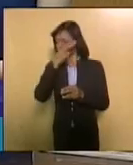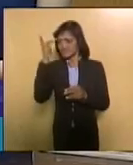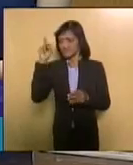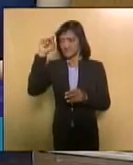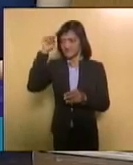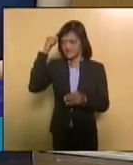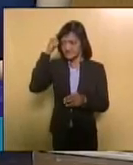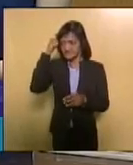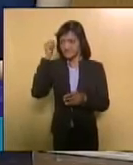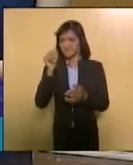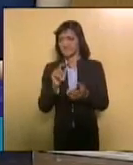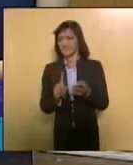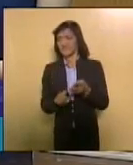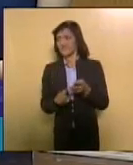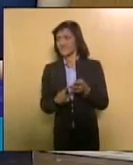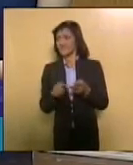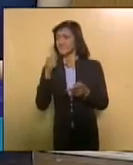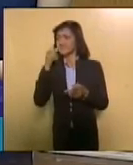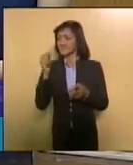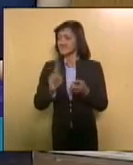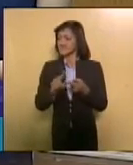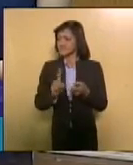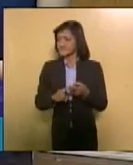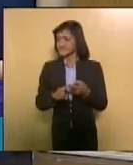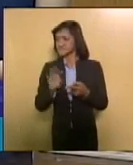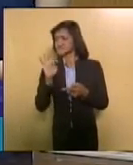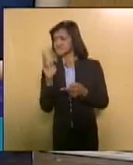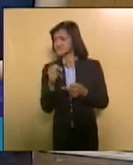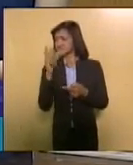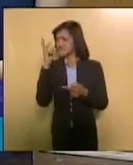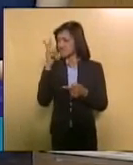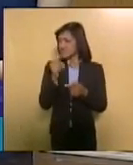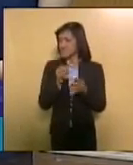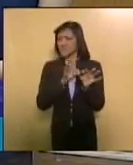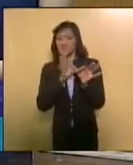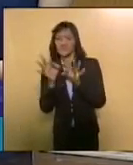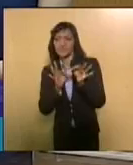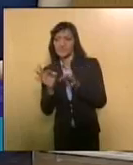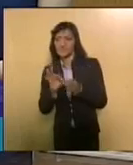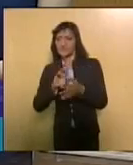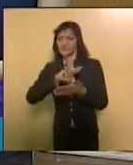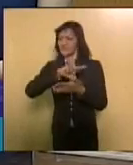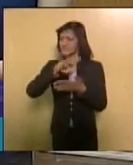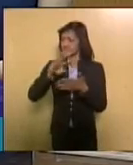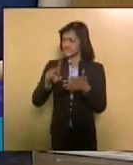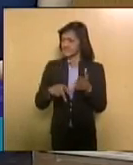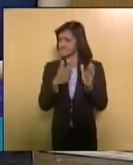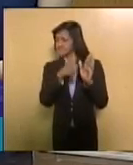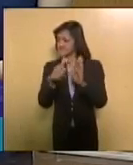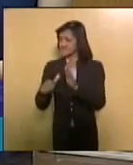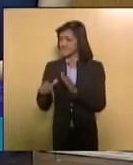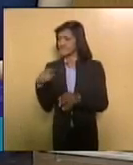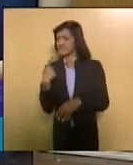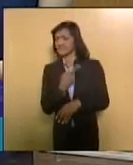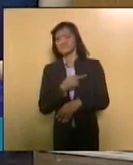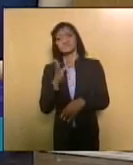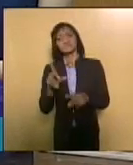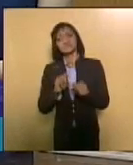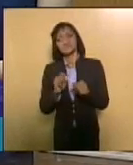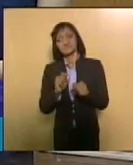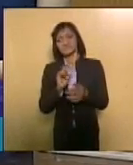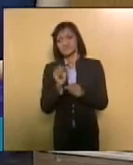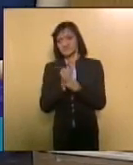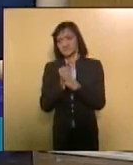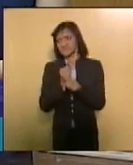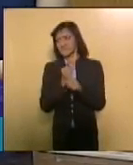tem lá violência contra as mulheres tem tá tudo lá bonitinho os dados e também várias publicações análises que nós fizemos ao longo de vários